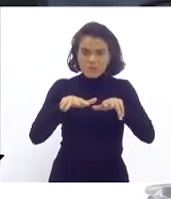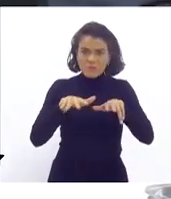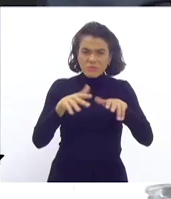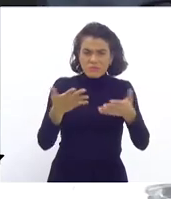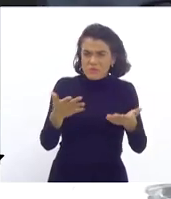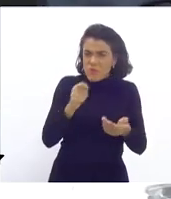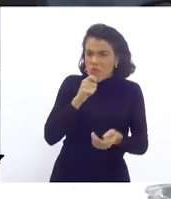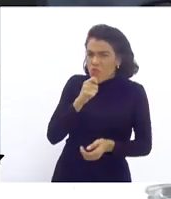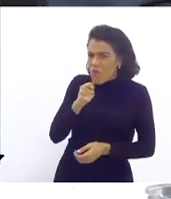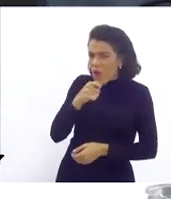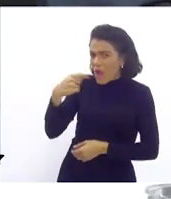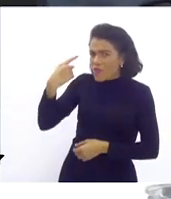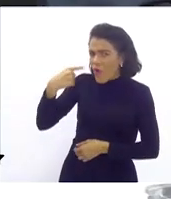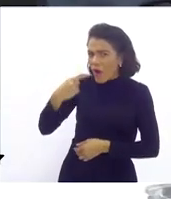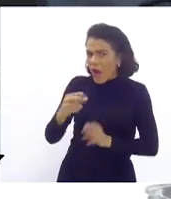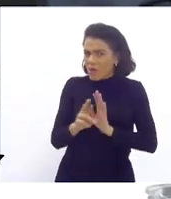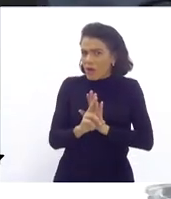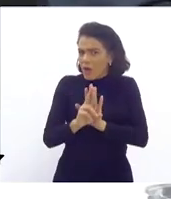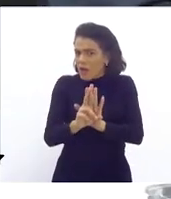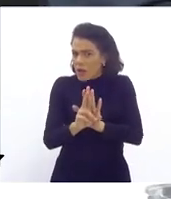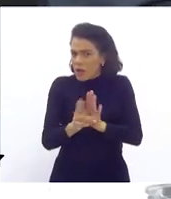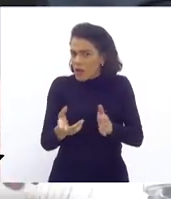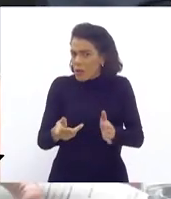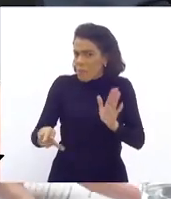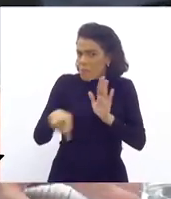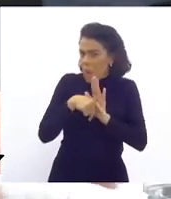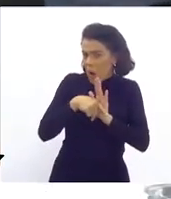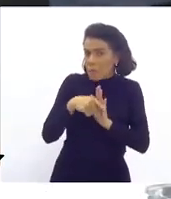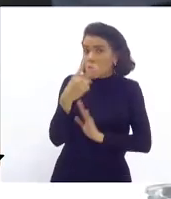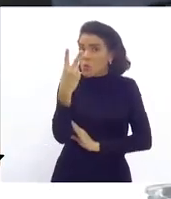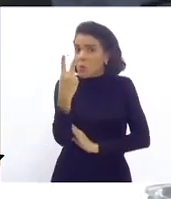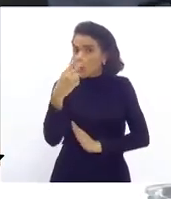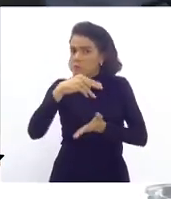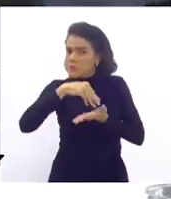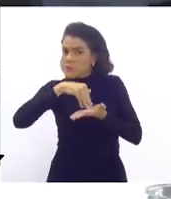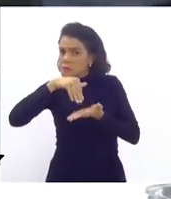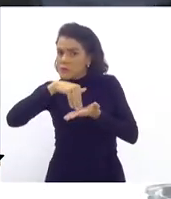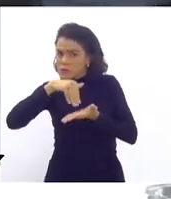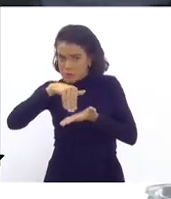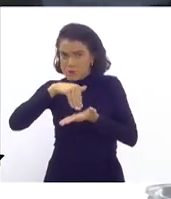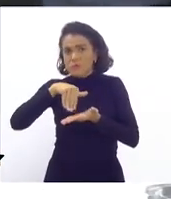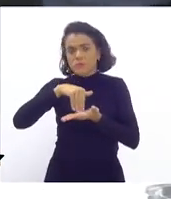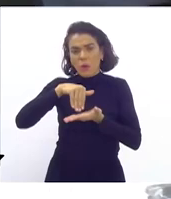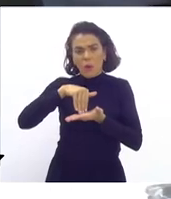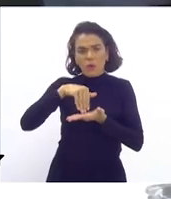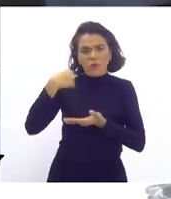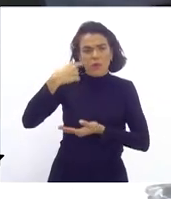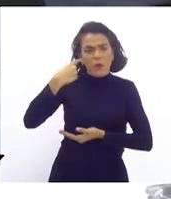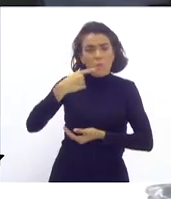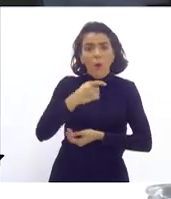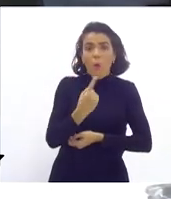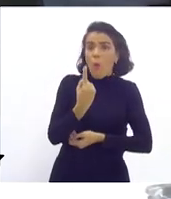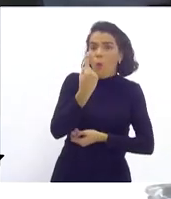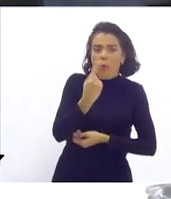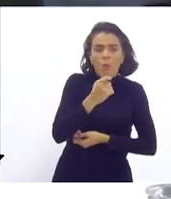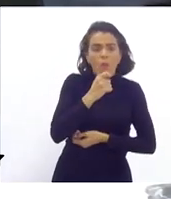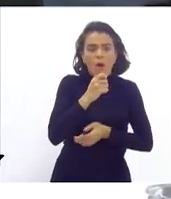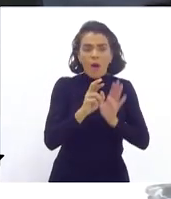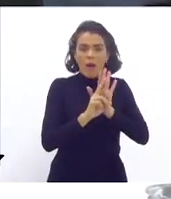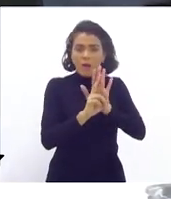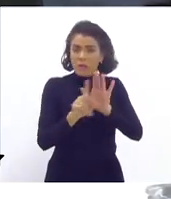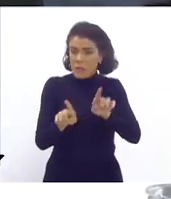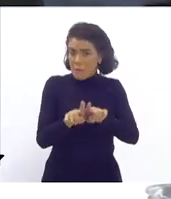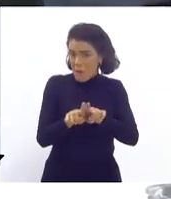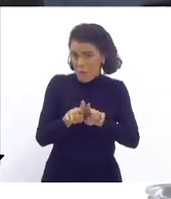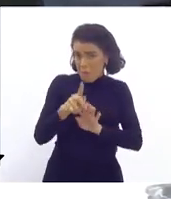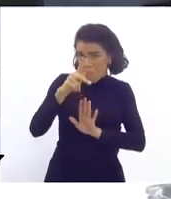de nenhum do advogado aqui presente do escritório dois escritórios que a patrocinam Além disso também não juntou qualquer procuração